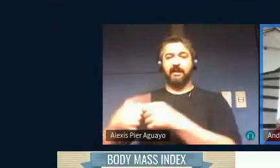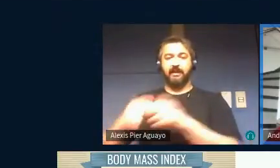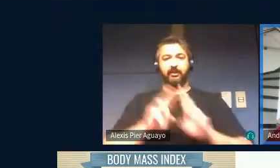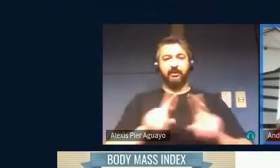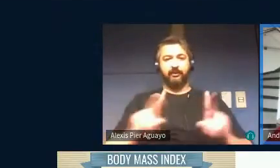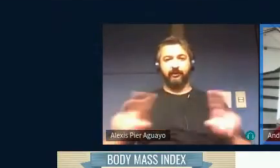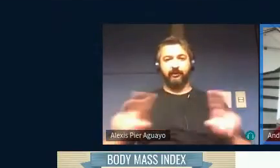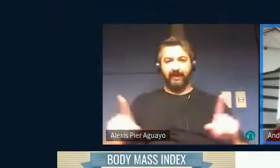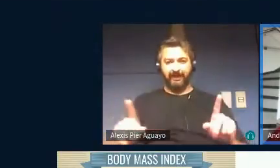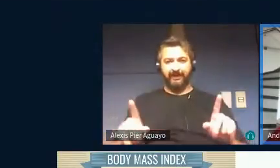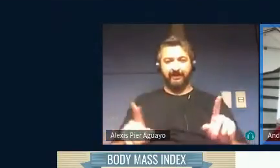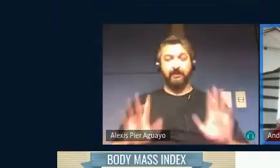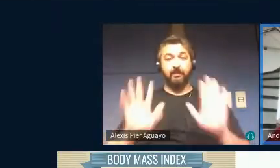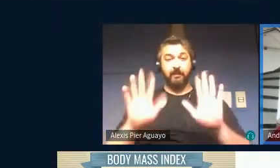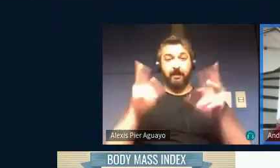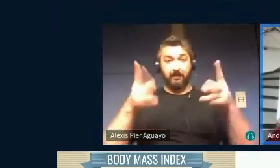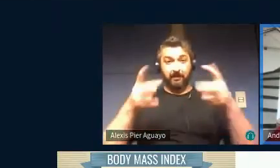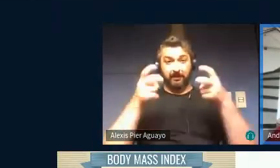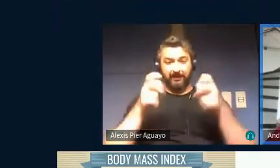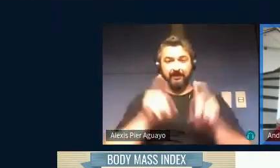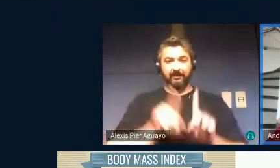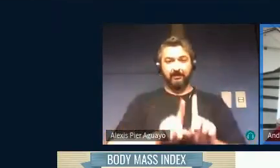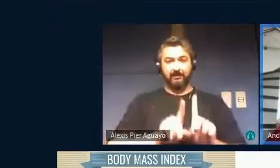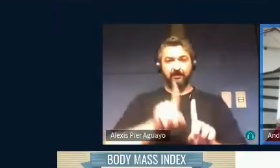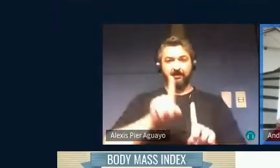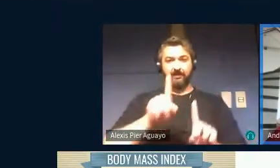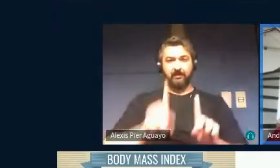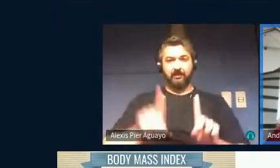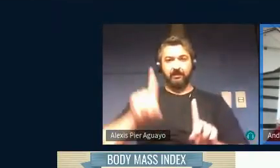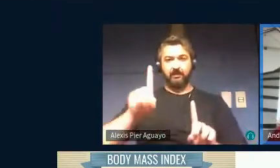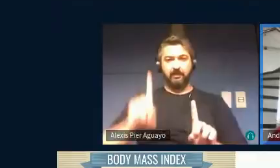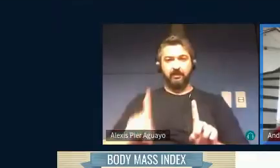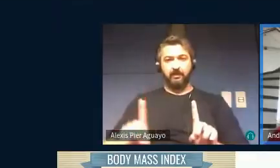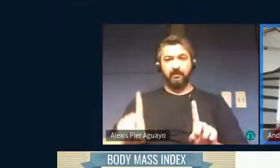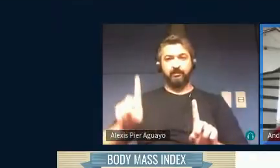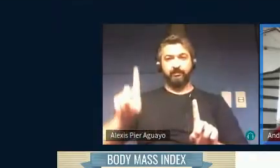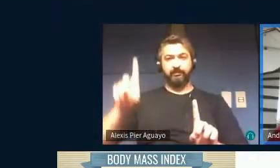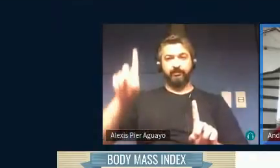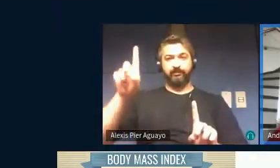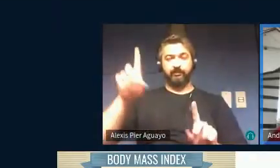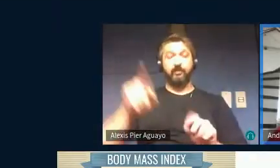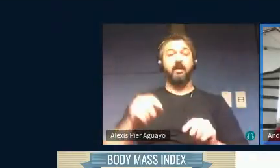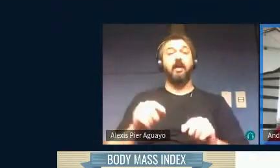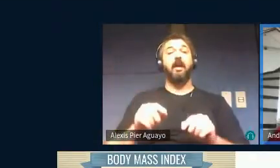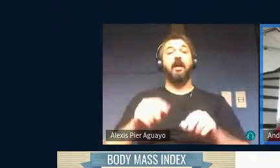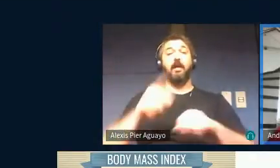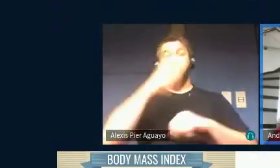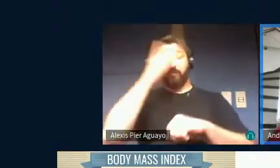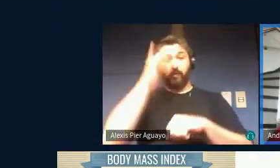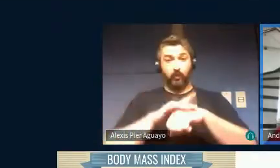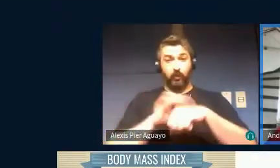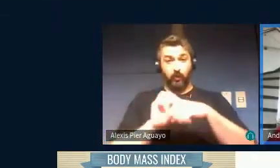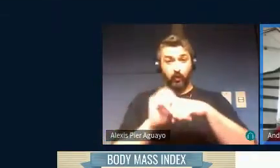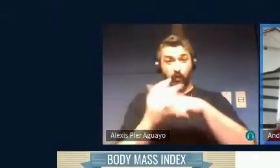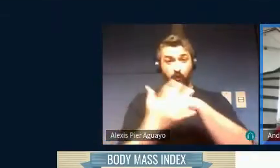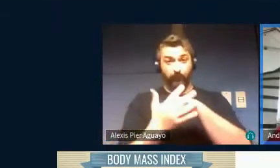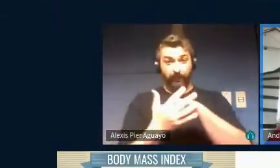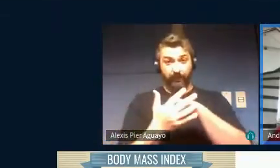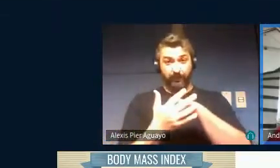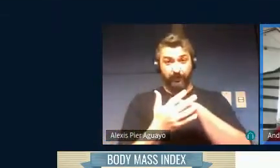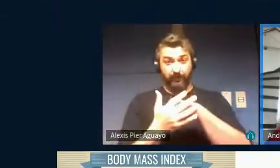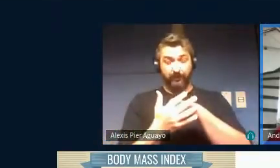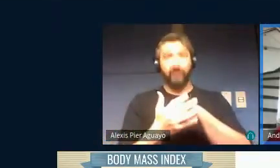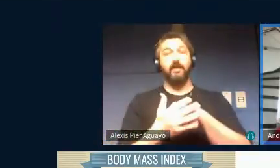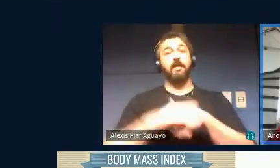vê é que o IE nos pacientes com Covid é muito maior do IMC daquelas pessoas que estão internadas na